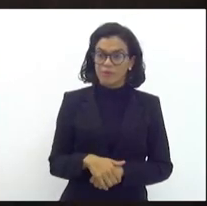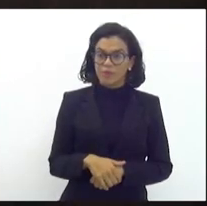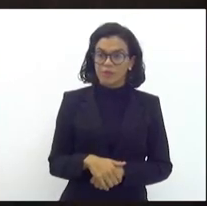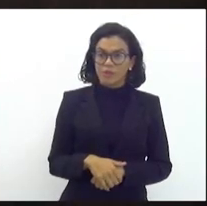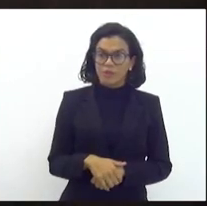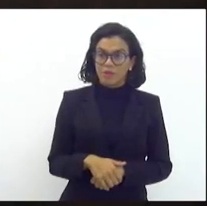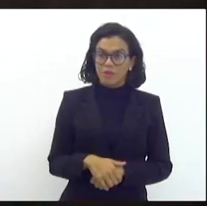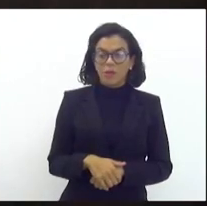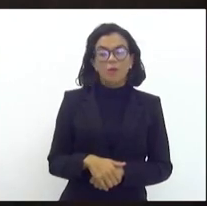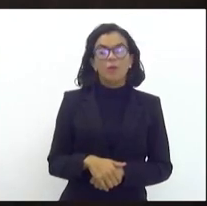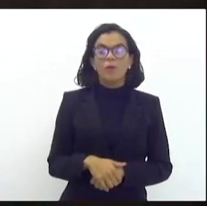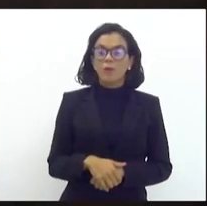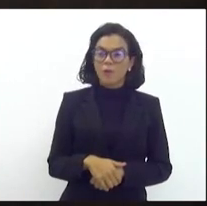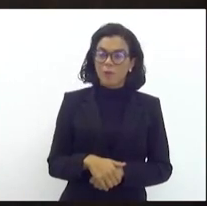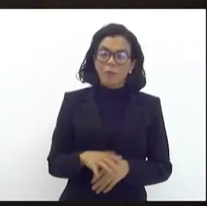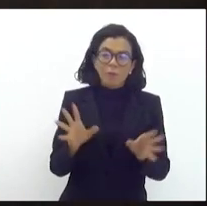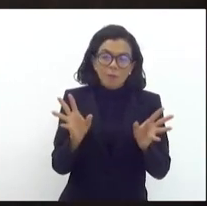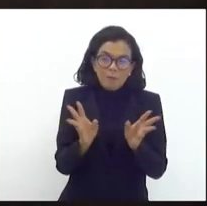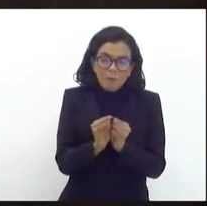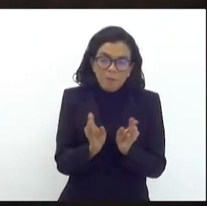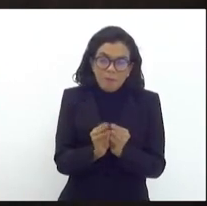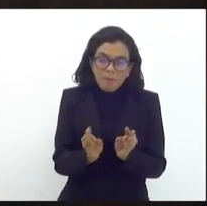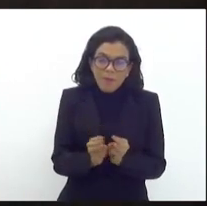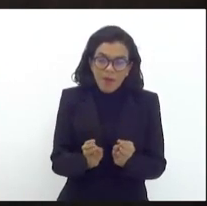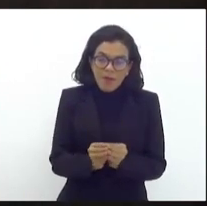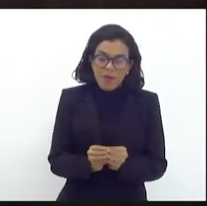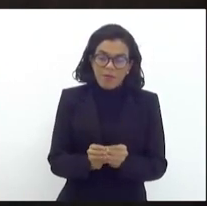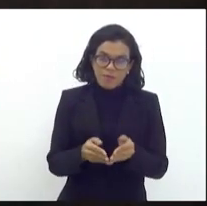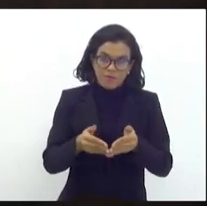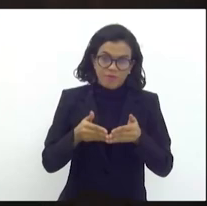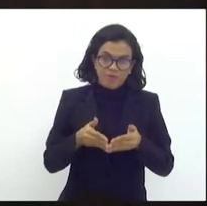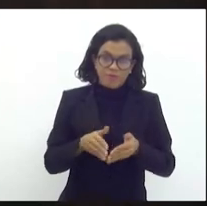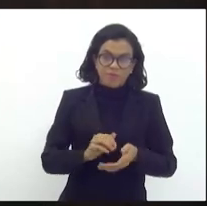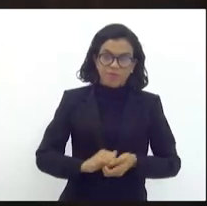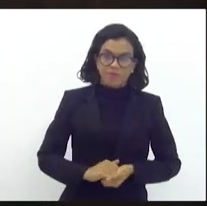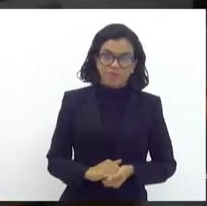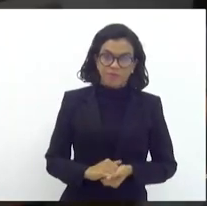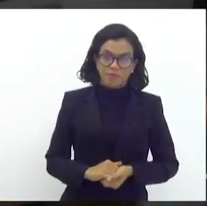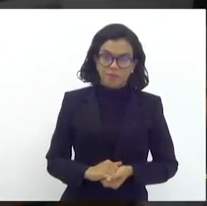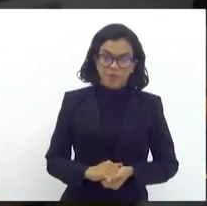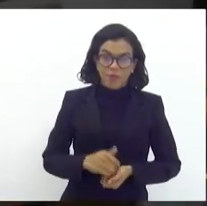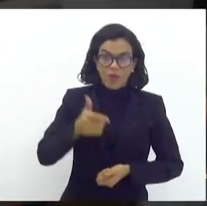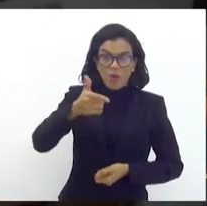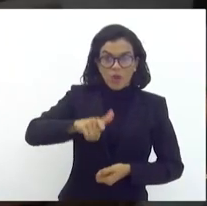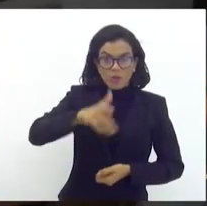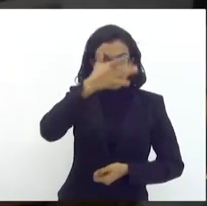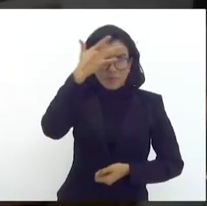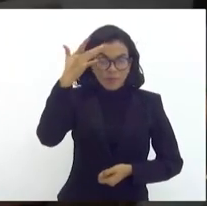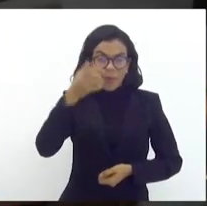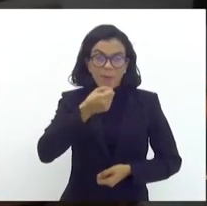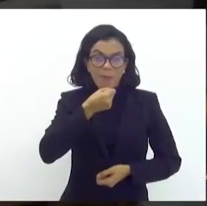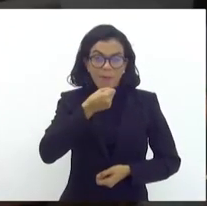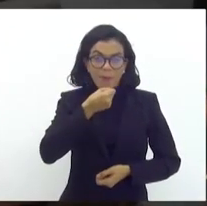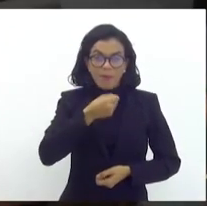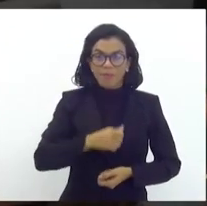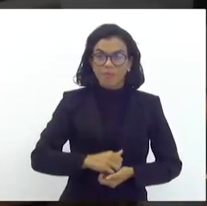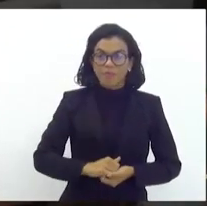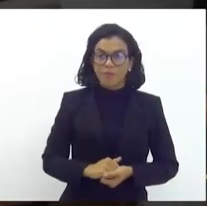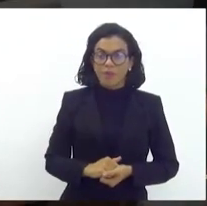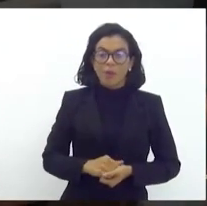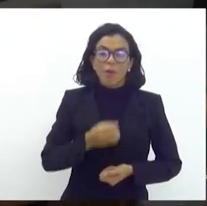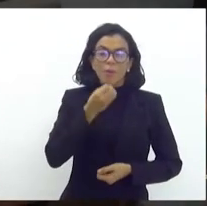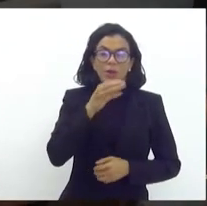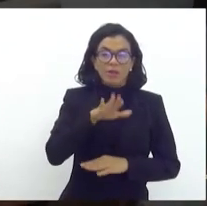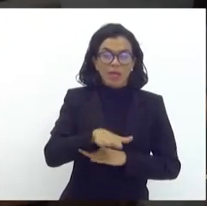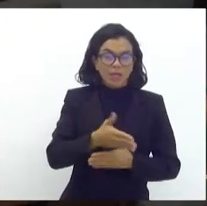por favor bastante breve por favor alguém mais Quer fazer alguma observação Boa tarde